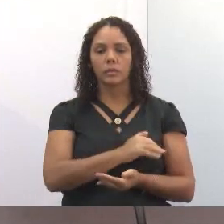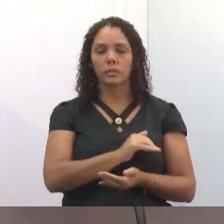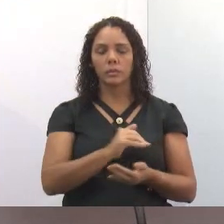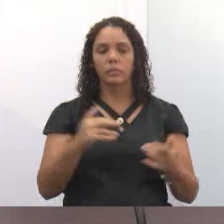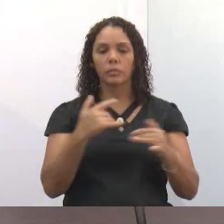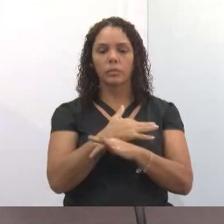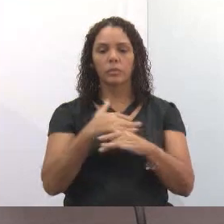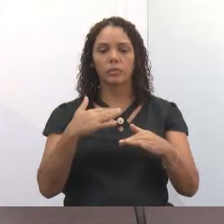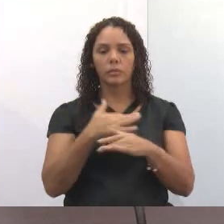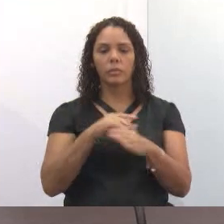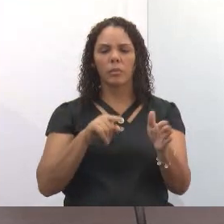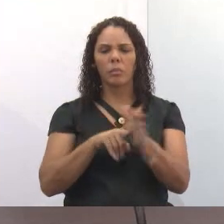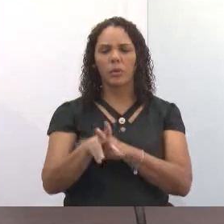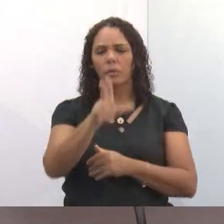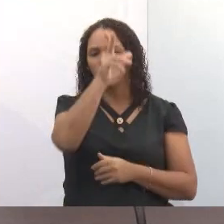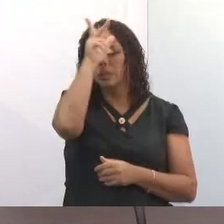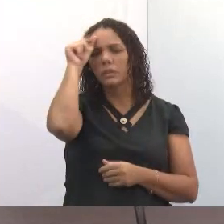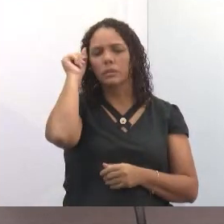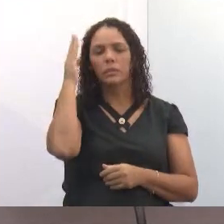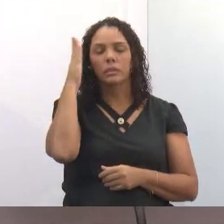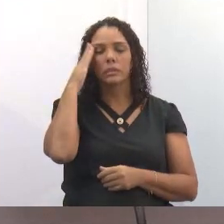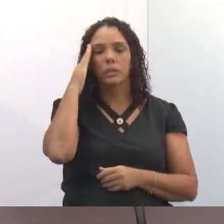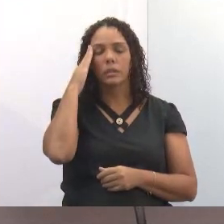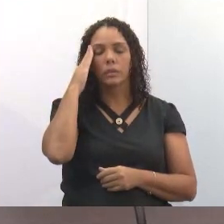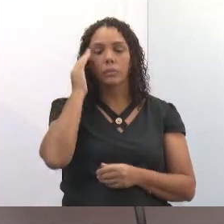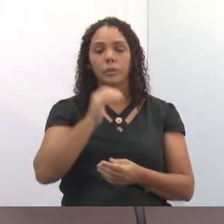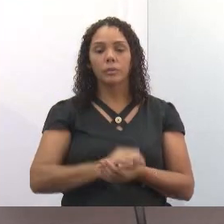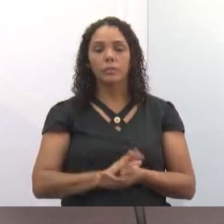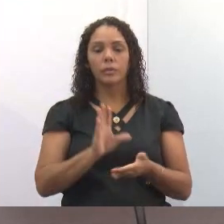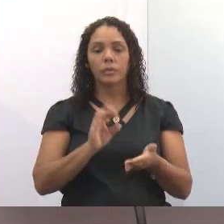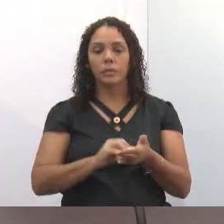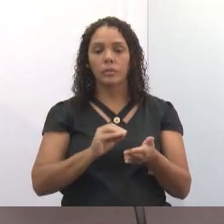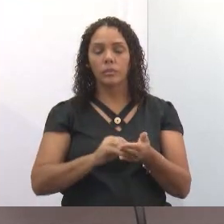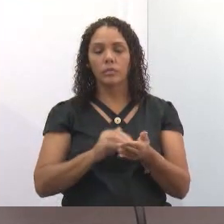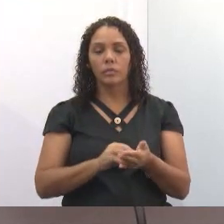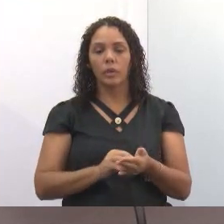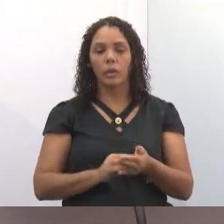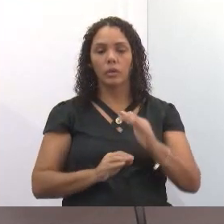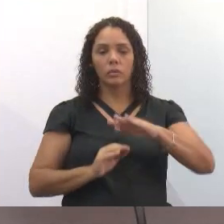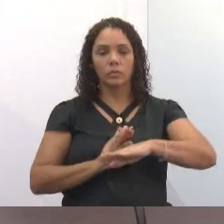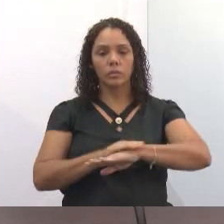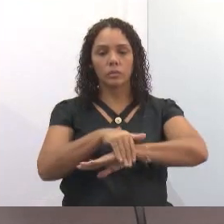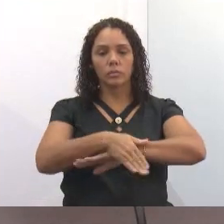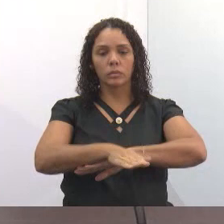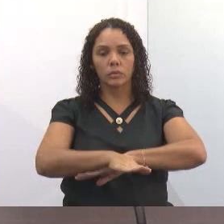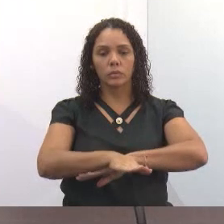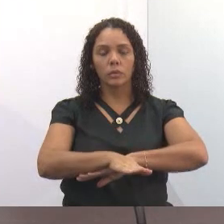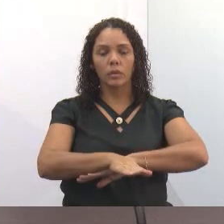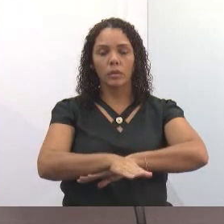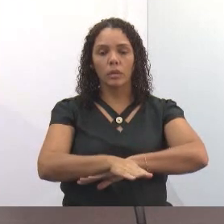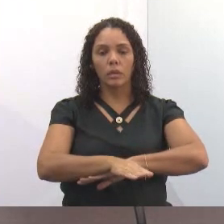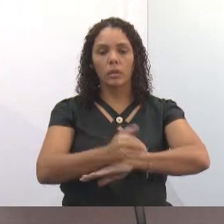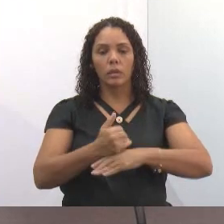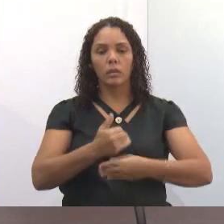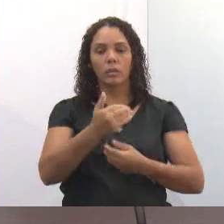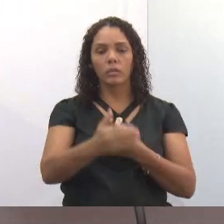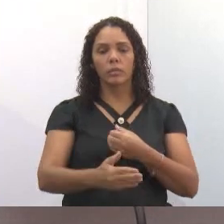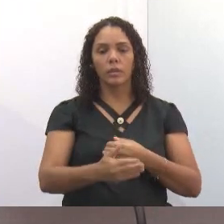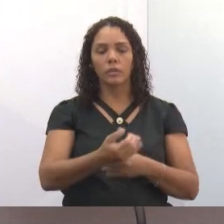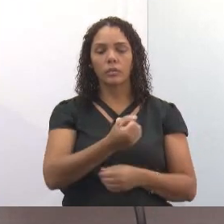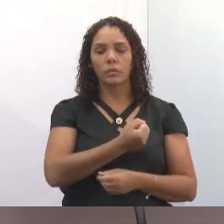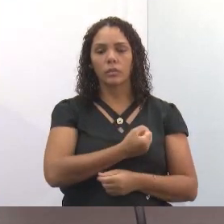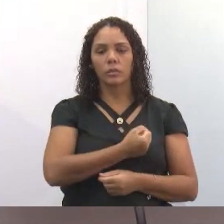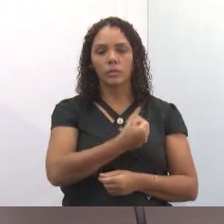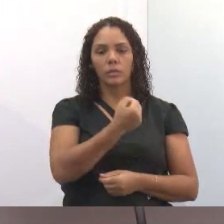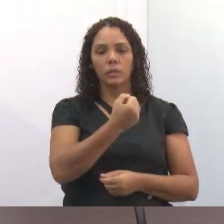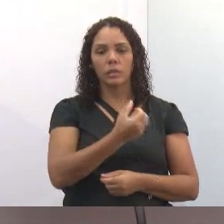Poder Executivo tem conhecimento da ausência de rebaixamento nas guias localizadas em frente ao número 697 da Avenida Dom Pedro I, no